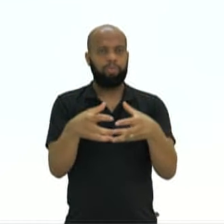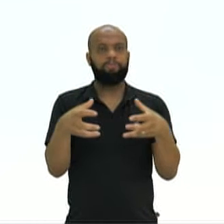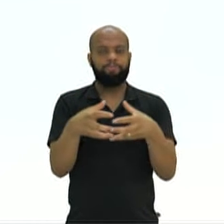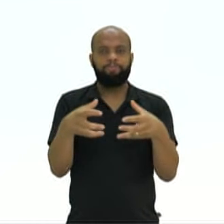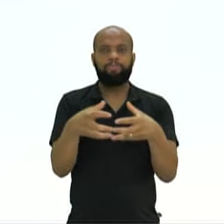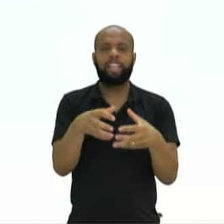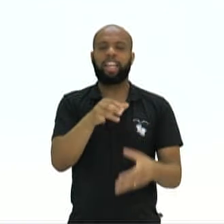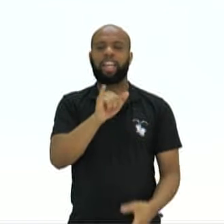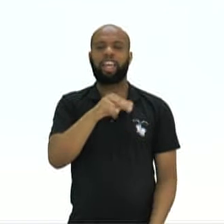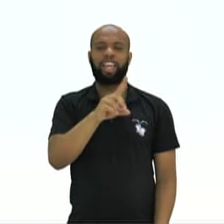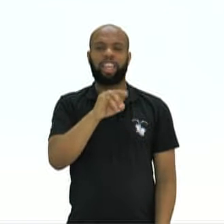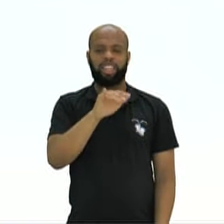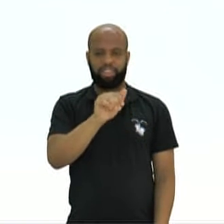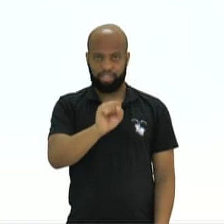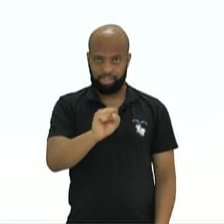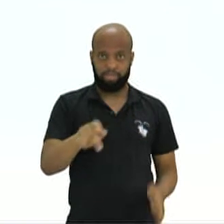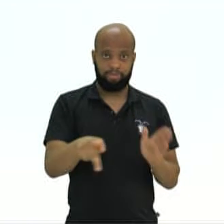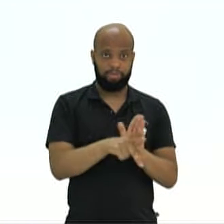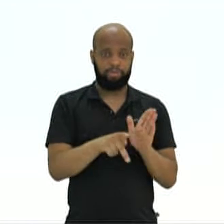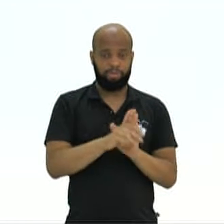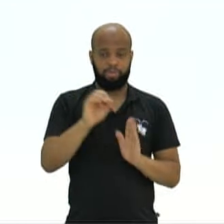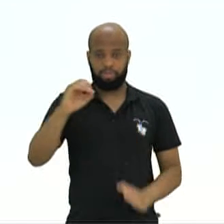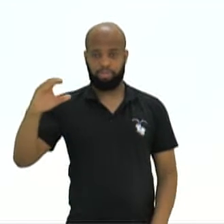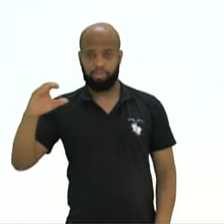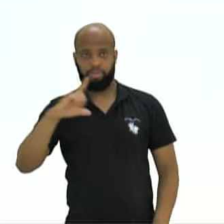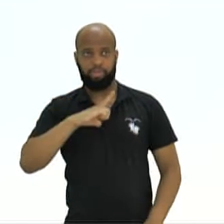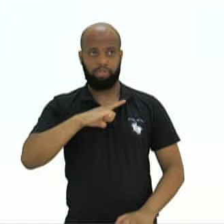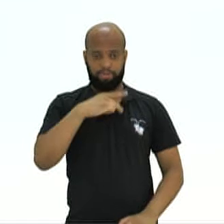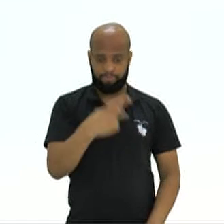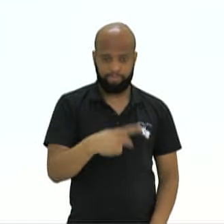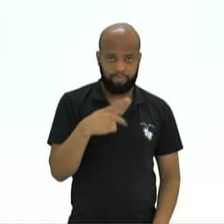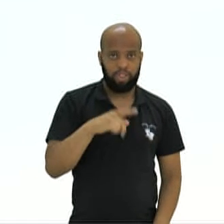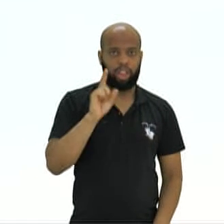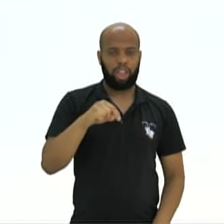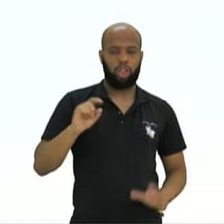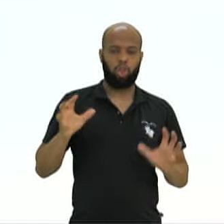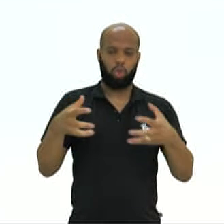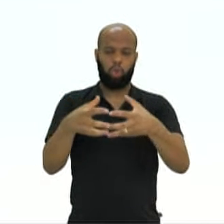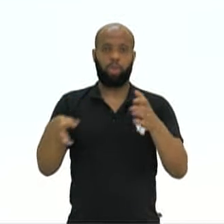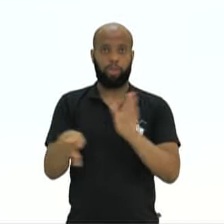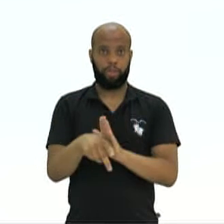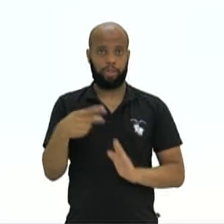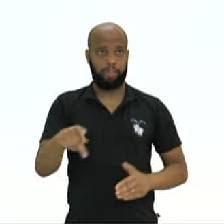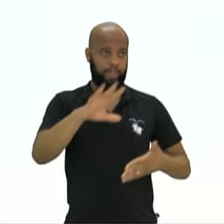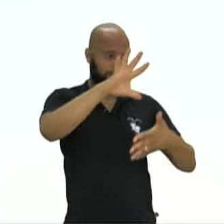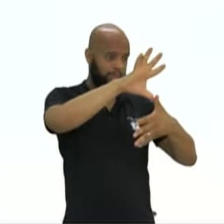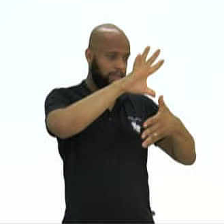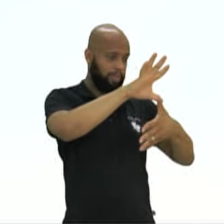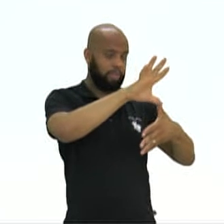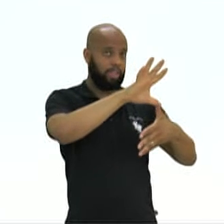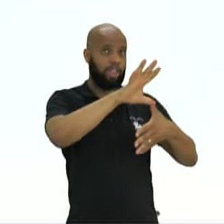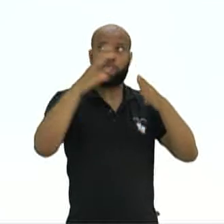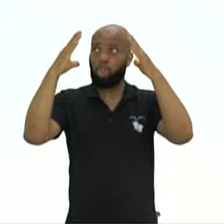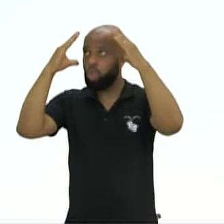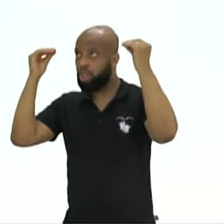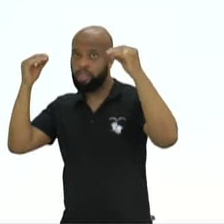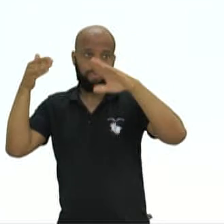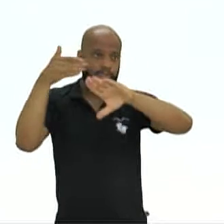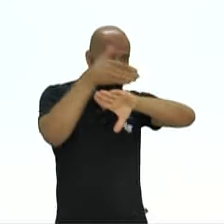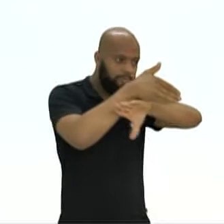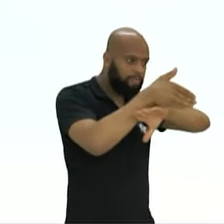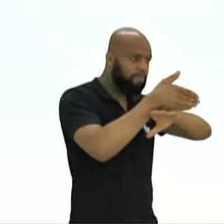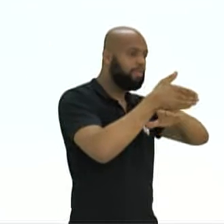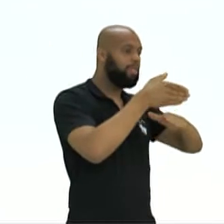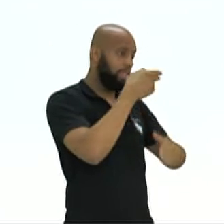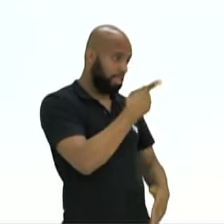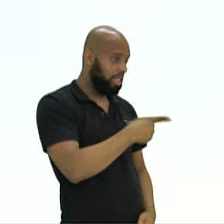para fazer essa administração das invasões das colônias portuguesas na América. Na América, o alvo dos holandeses era o Nordeste brasileiro, que à